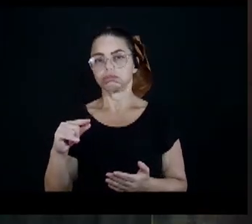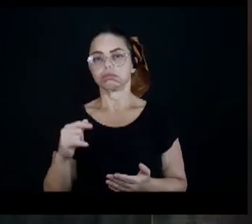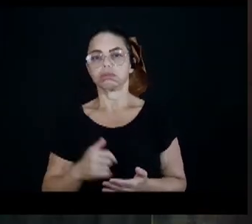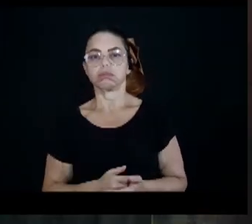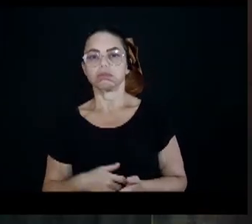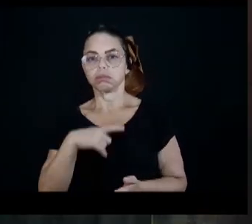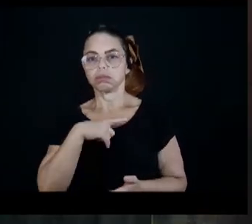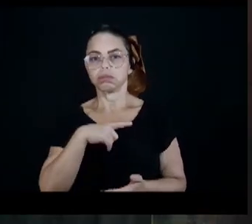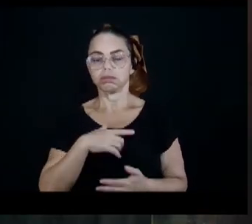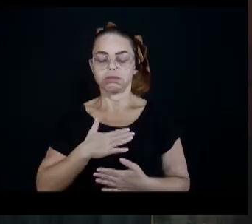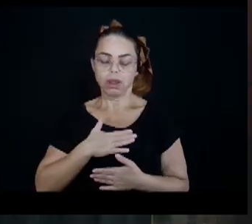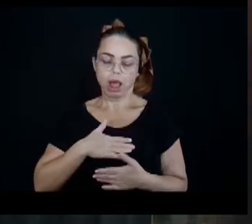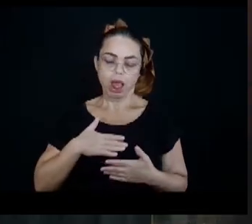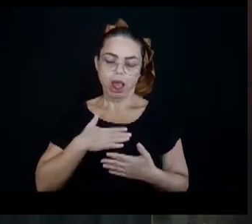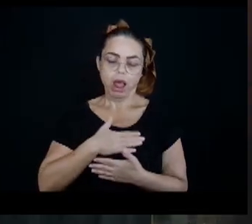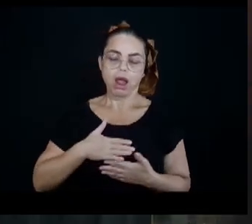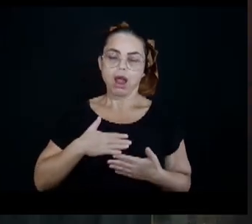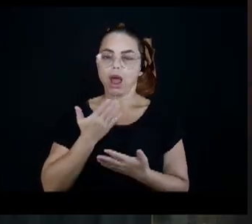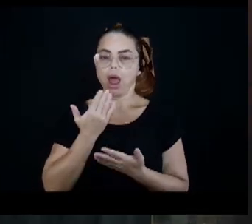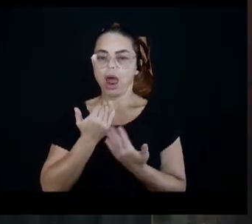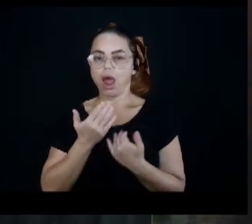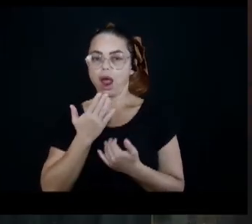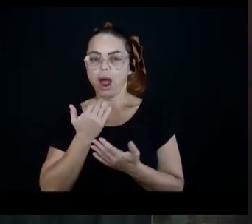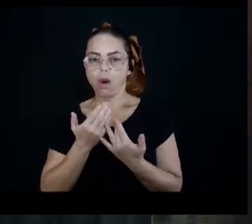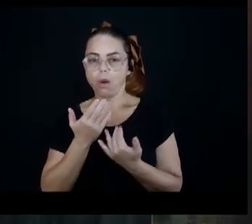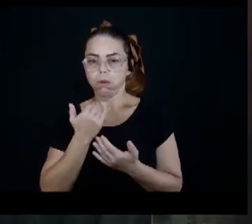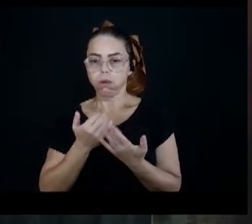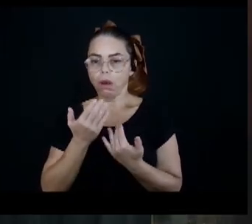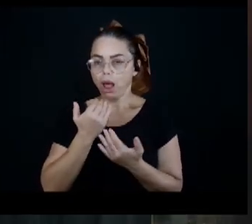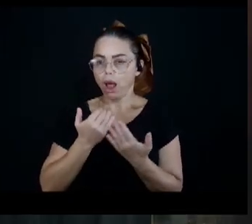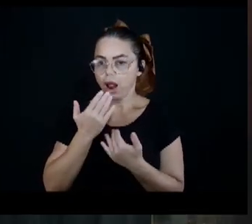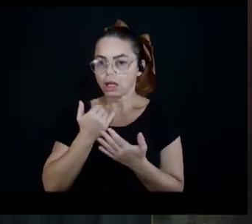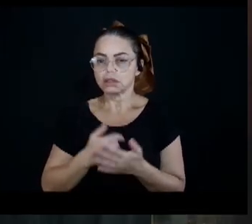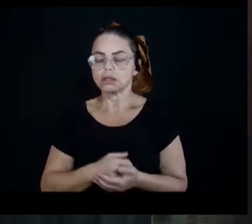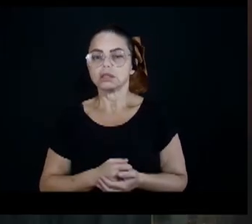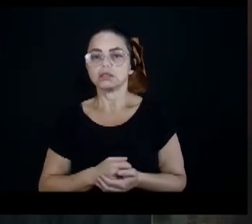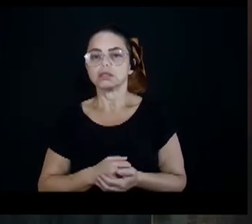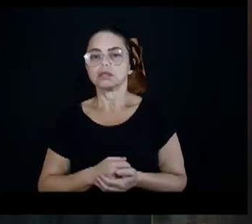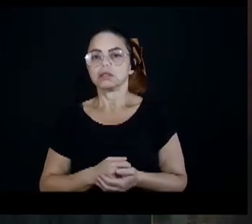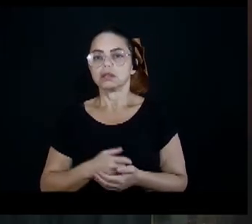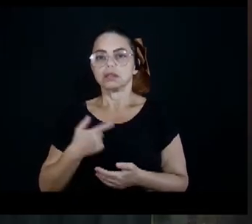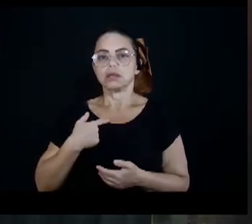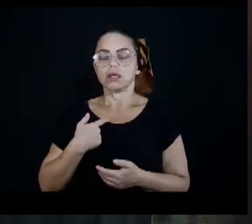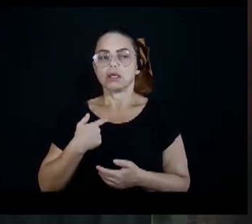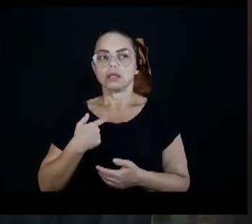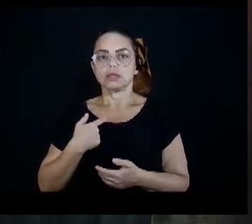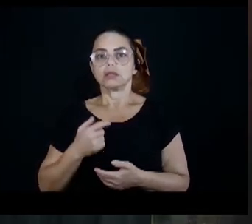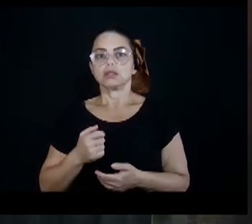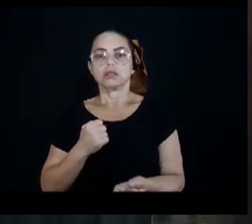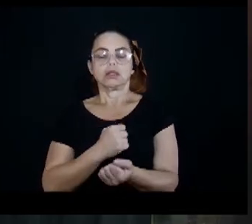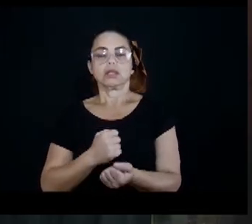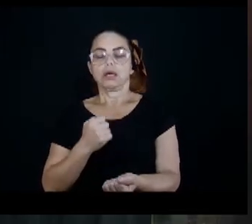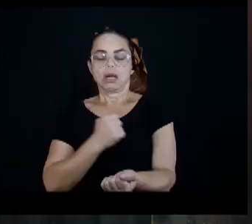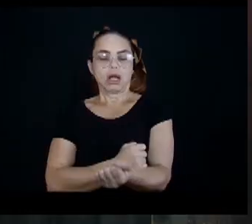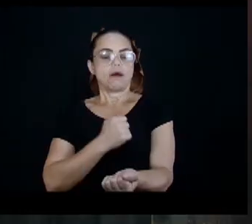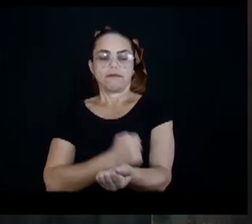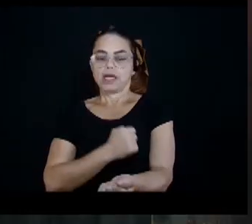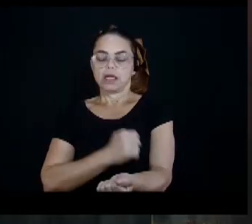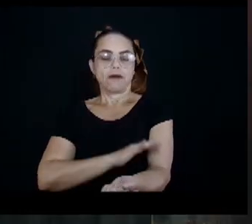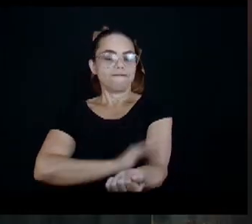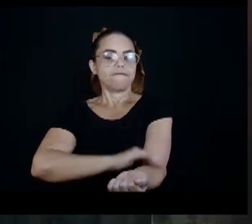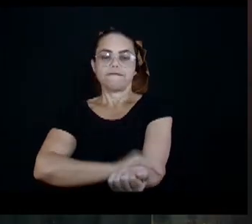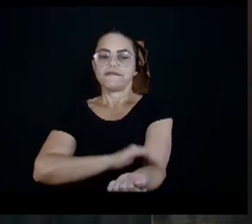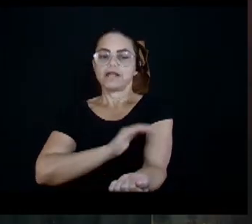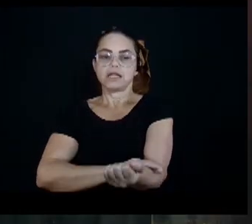prazer em comer, nós nem estamos falando da pessoa que tem compulsão. Não, que aí é uma outra... Fica para a